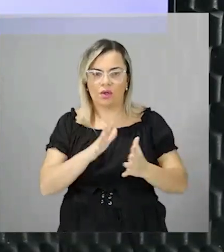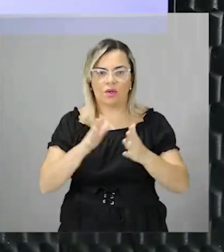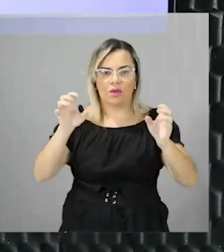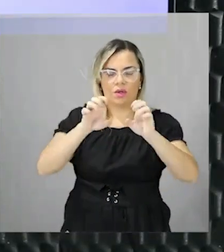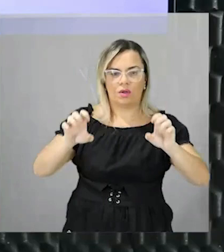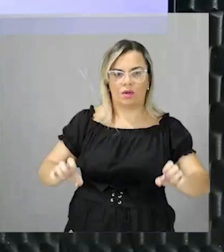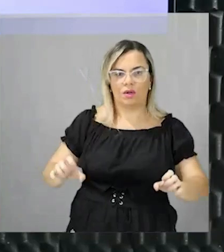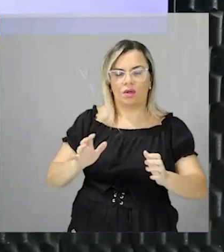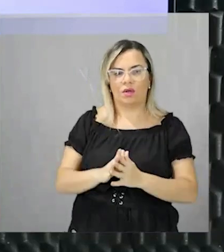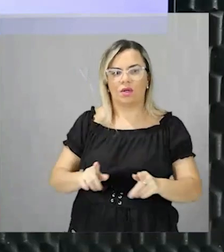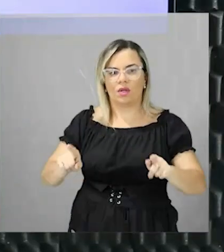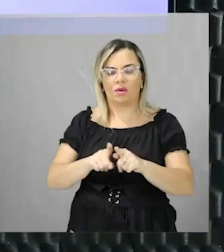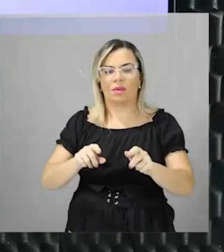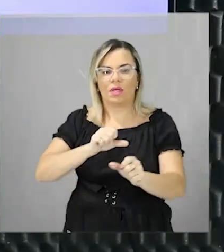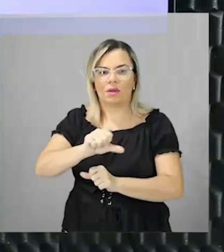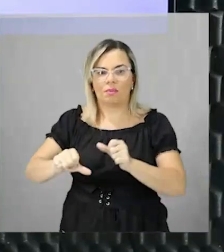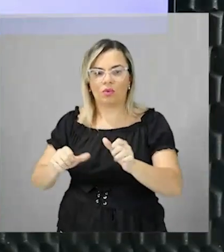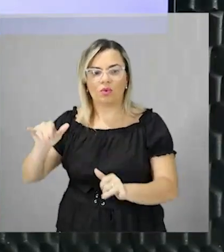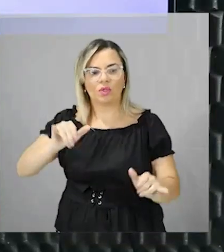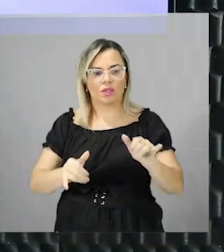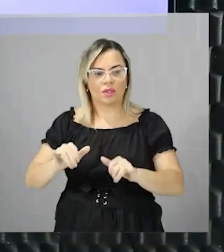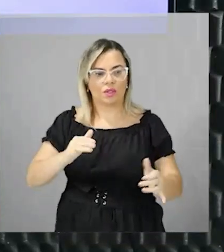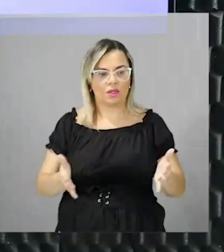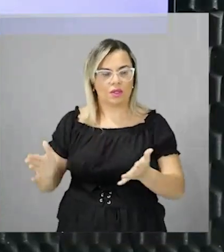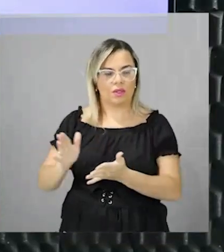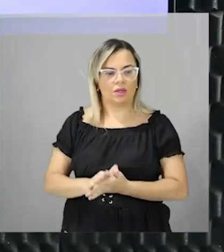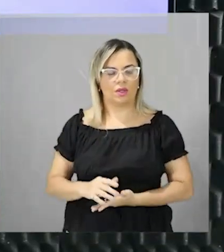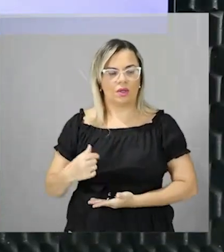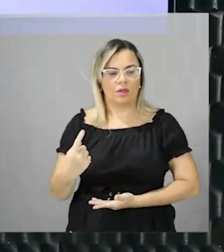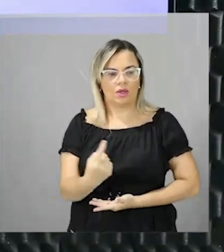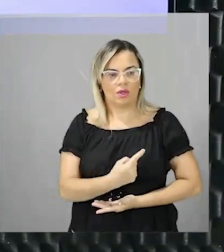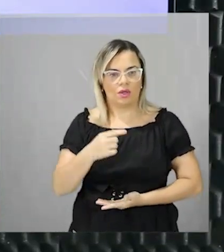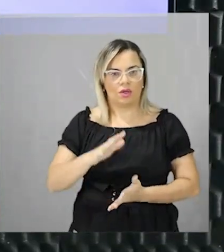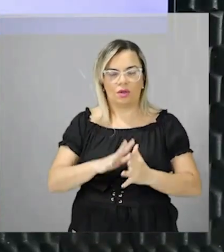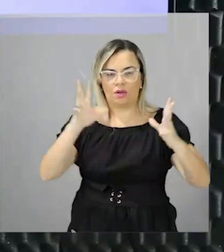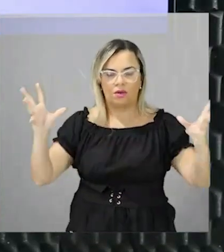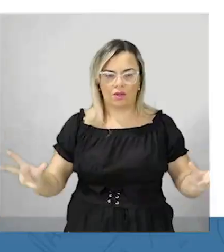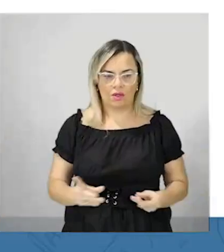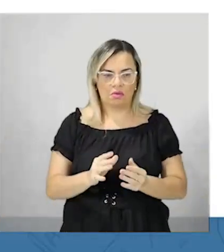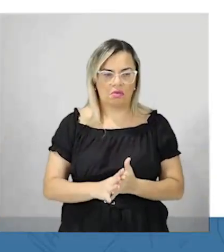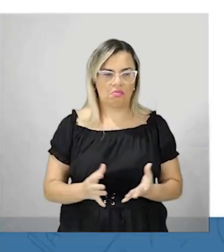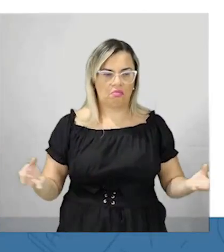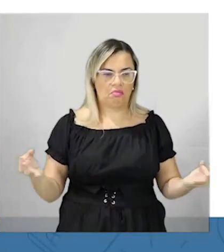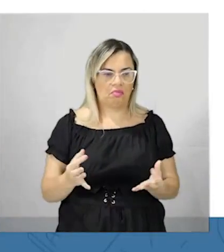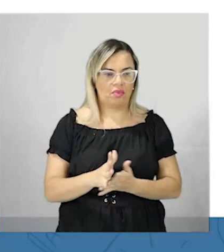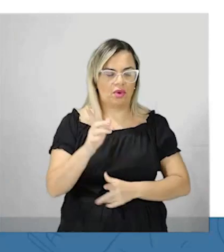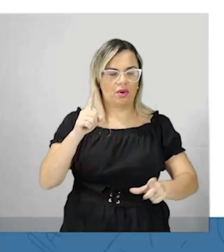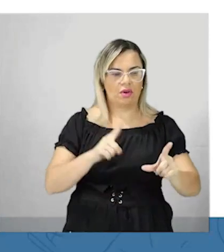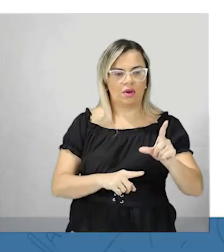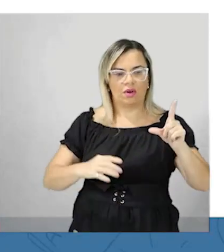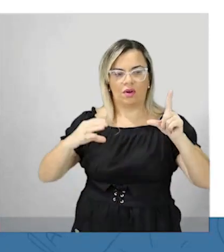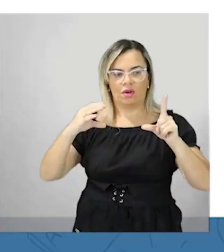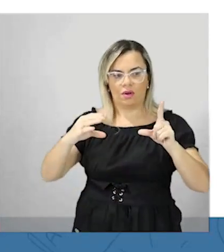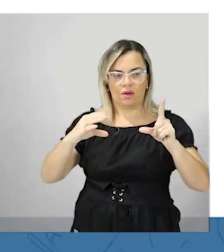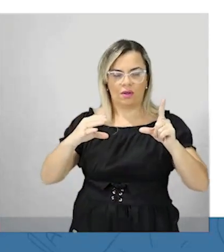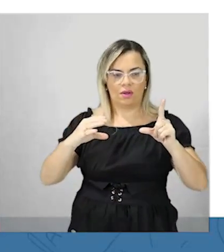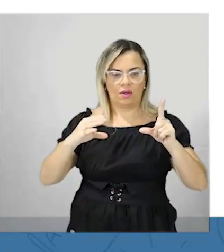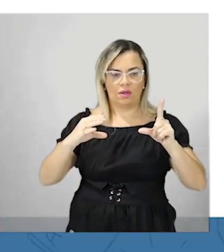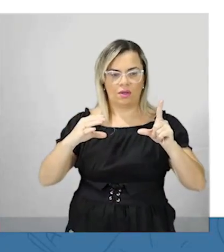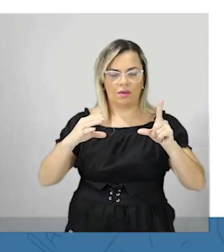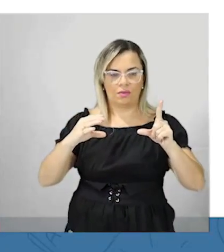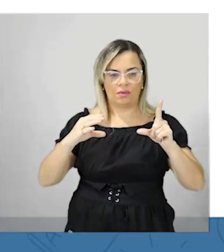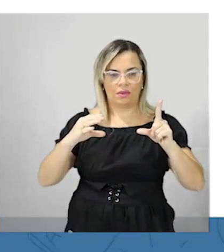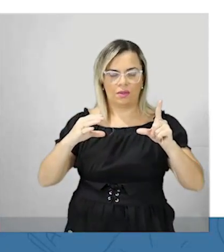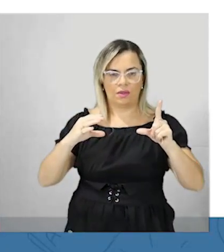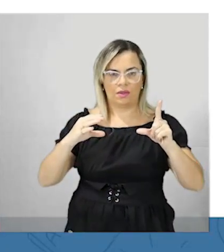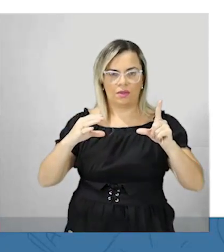estrutura química também é modificada. Então o nosso gabarito aí, galera, para a gente finalizar com chave de ouro, é a letra C. O processo descrito é o